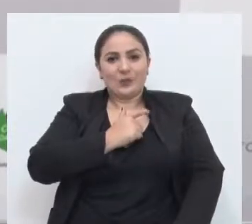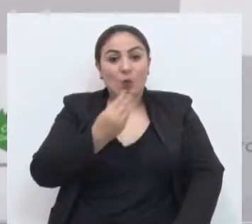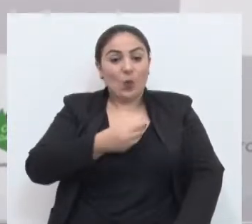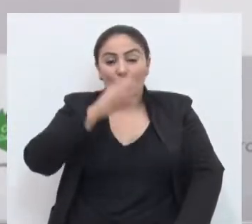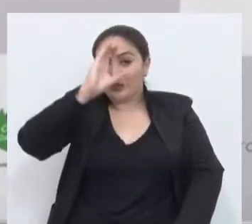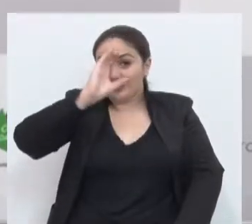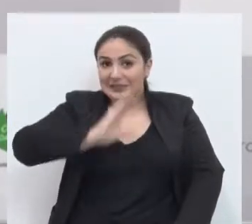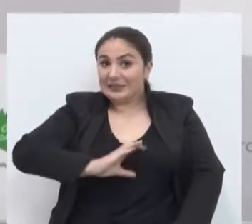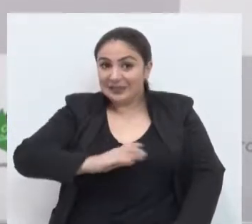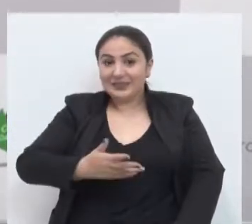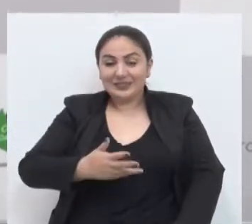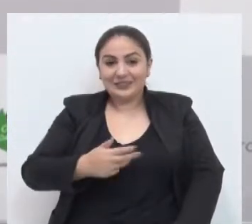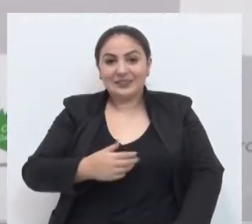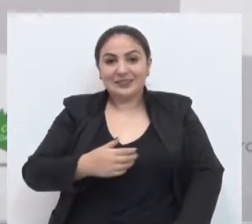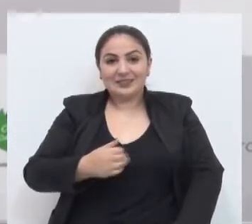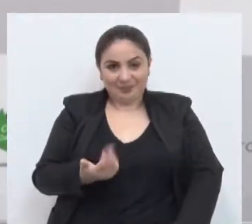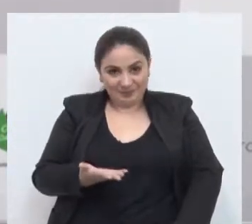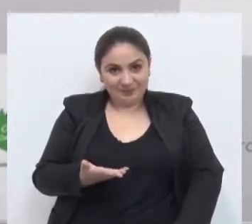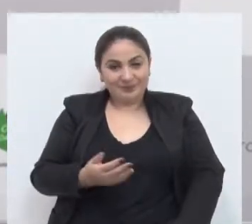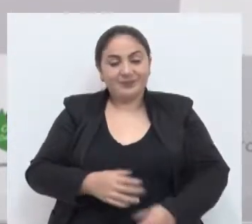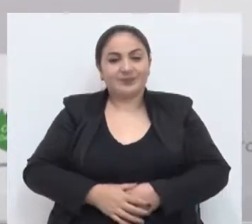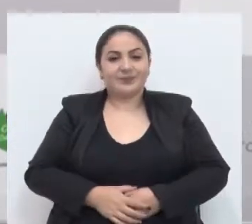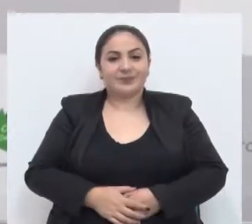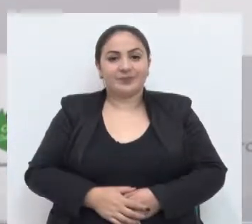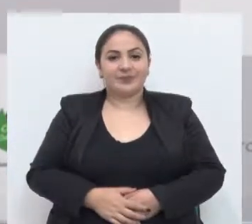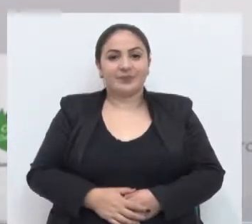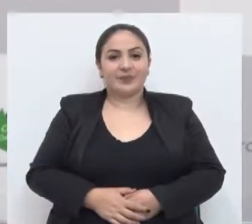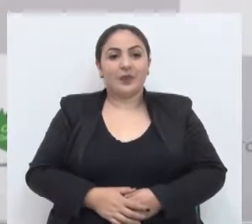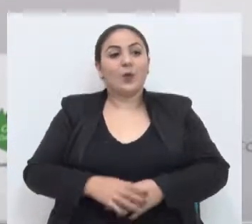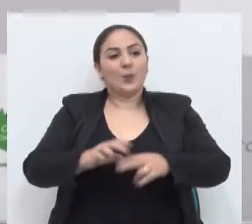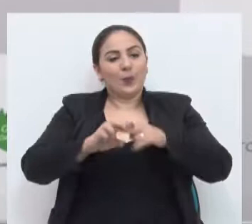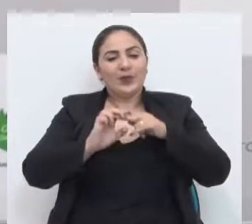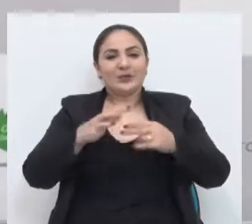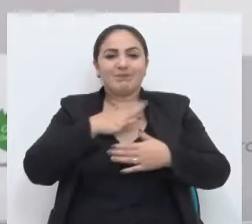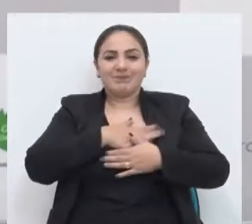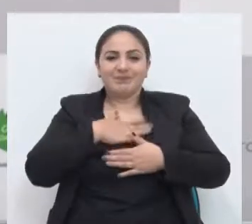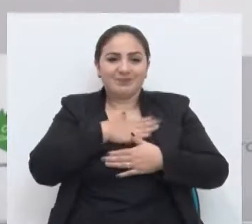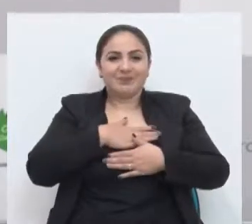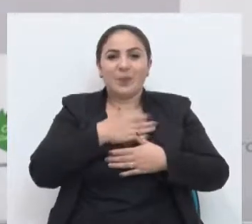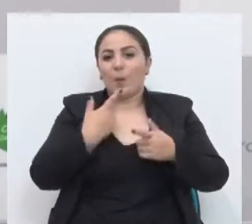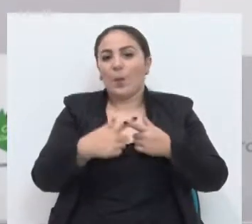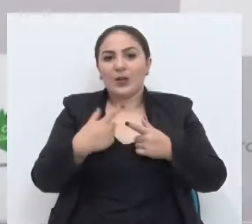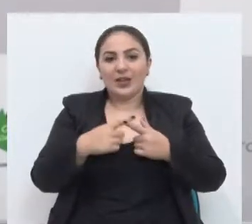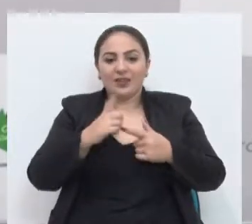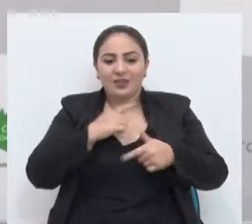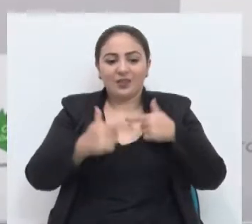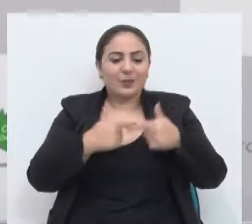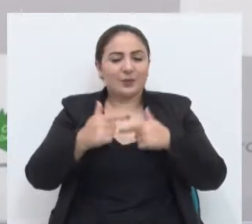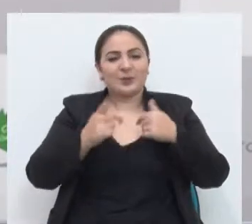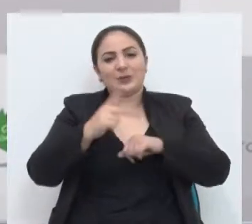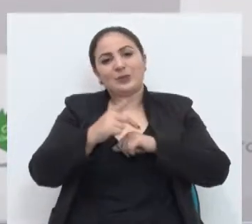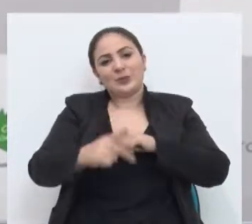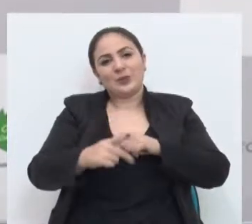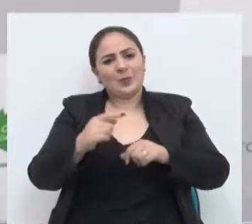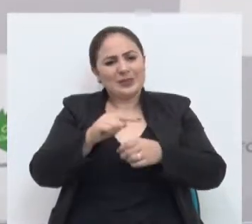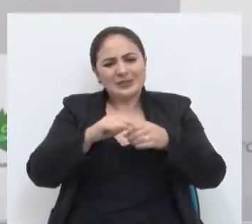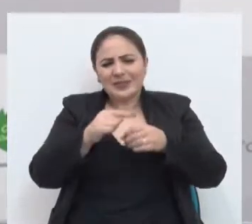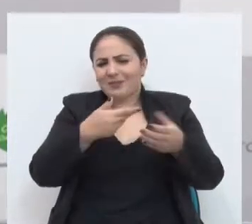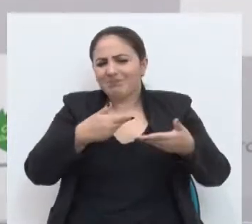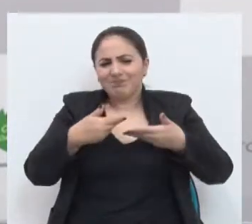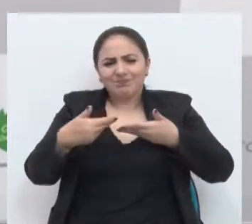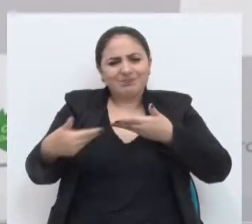como cristã, como cidadã. E eu tenho o privilégio por ter trabalhado em Passo Fundo, uma